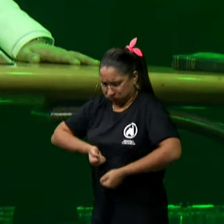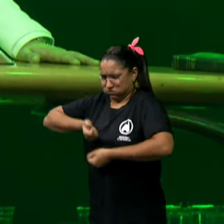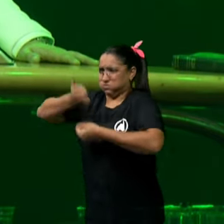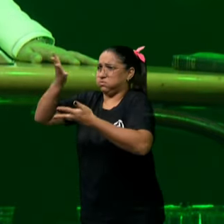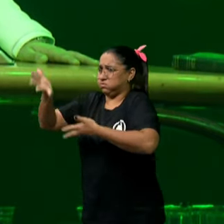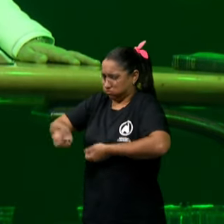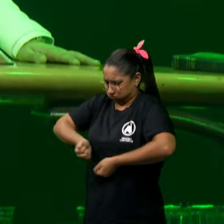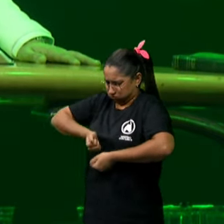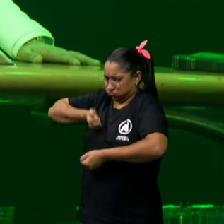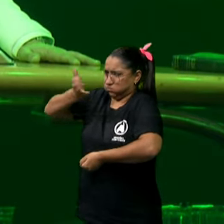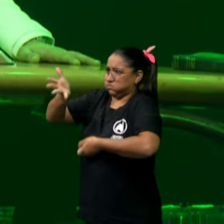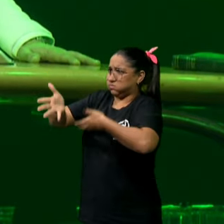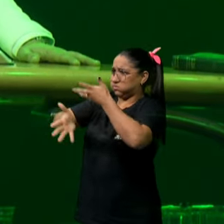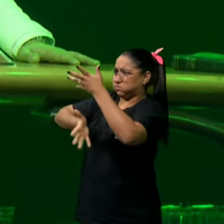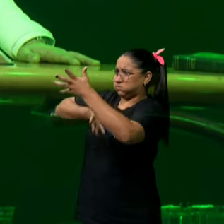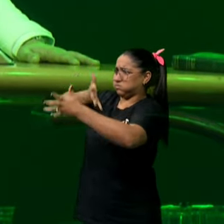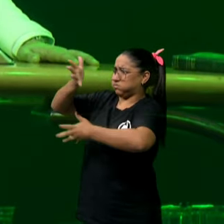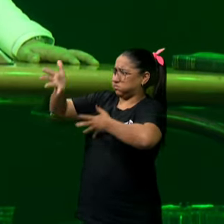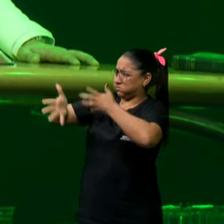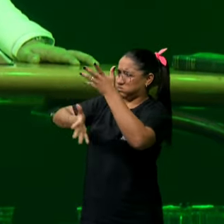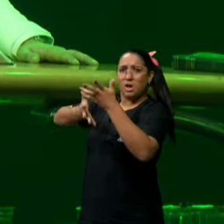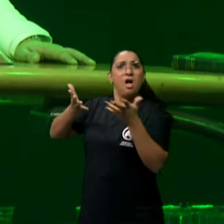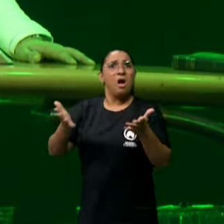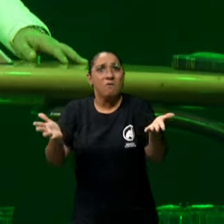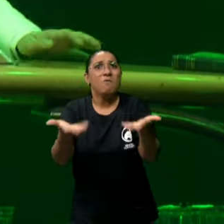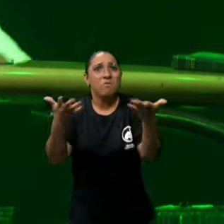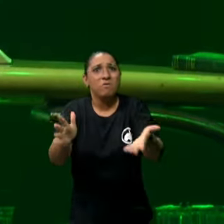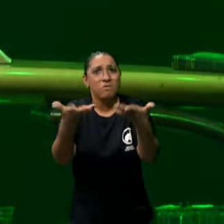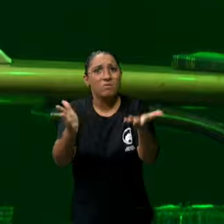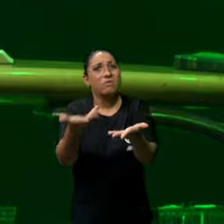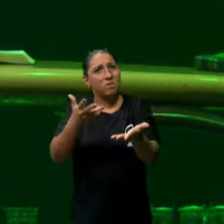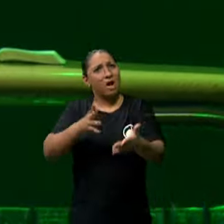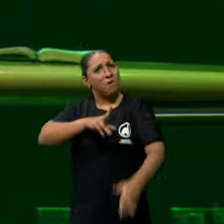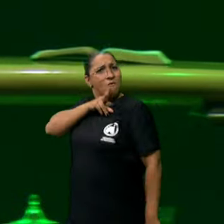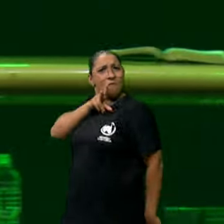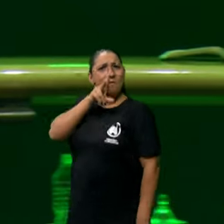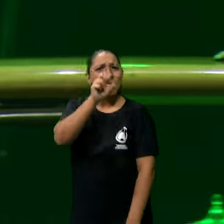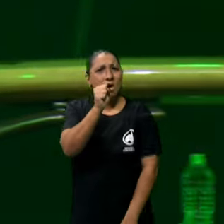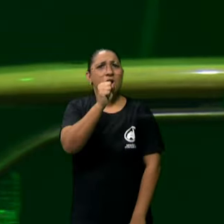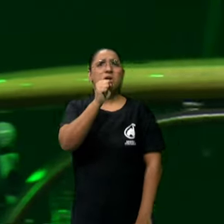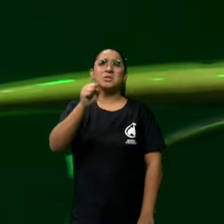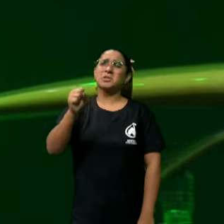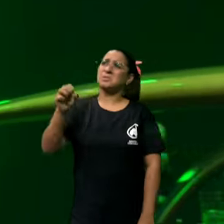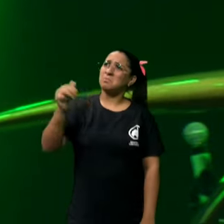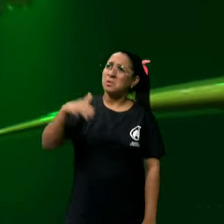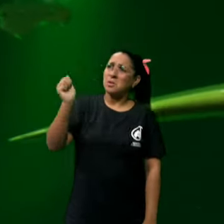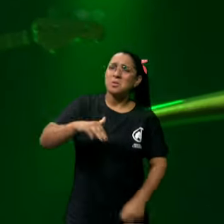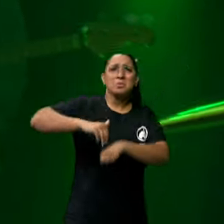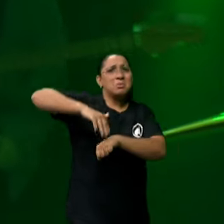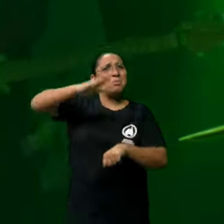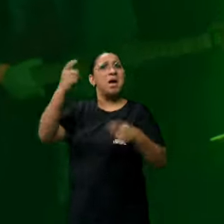vamos agora vamos agora com força me dê uns minutos